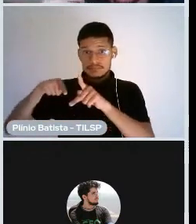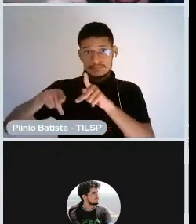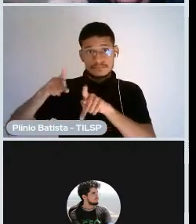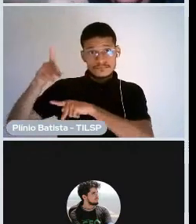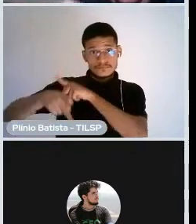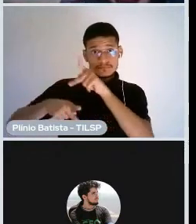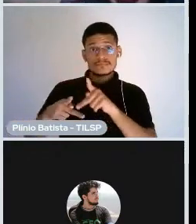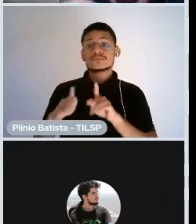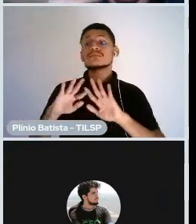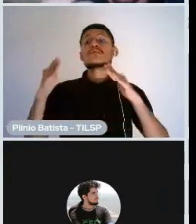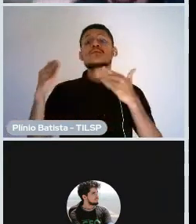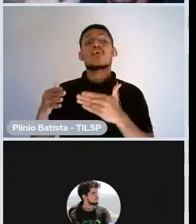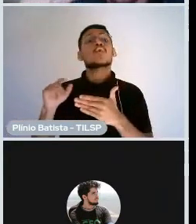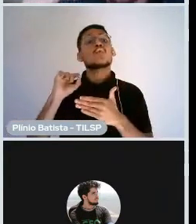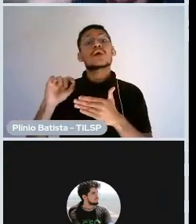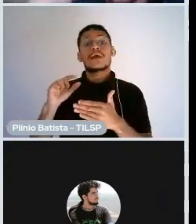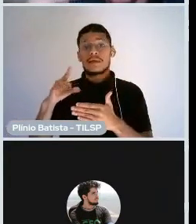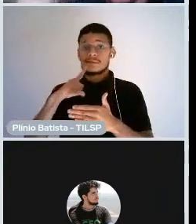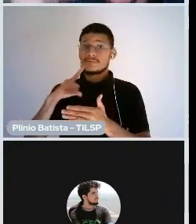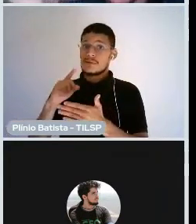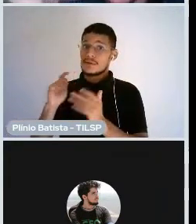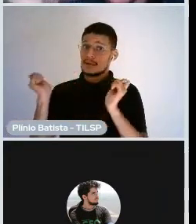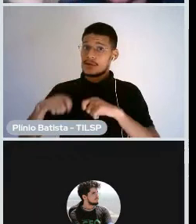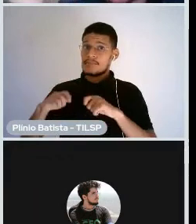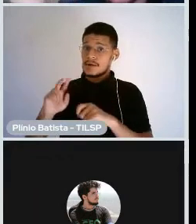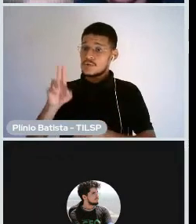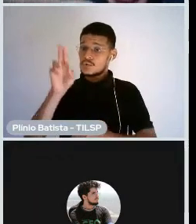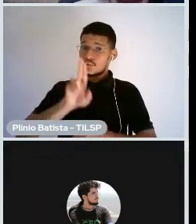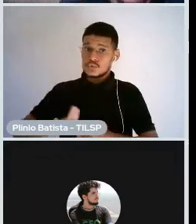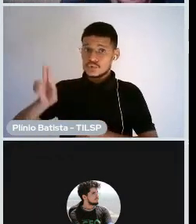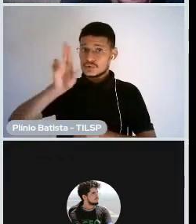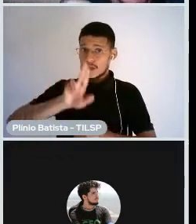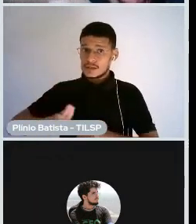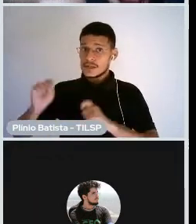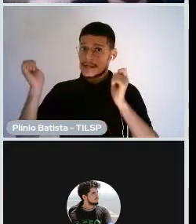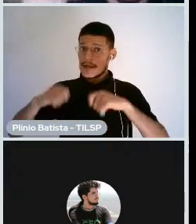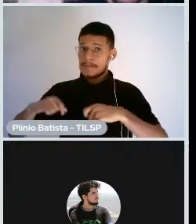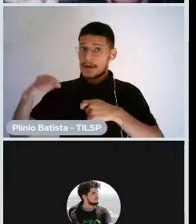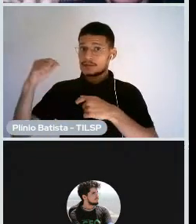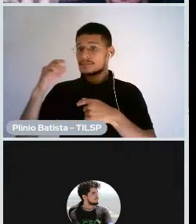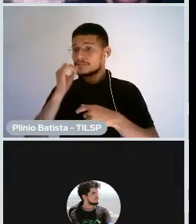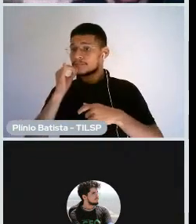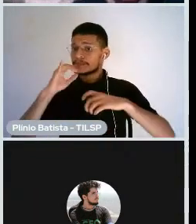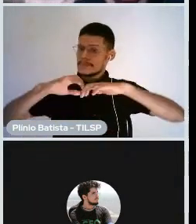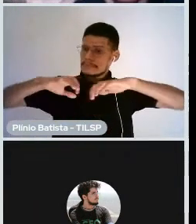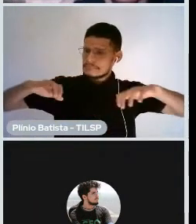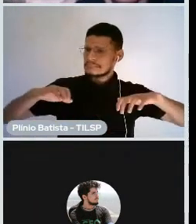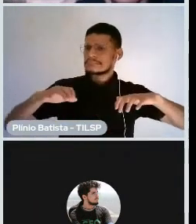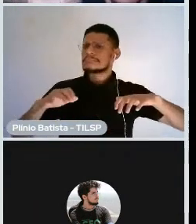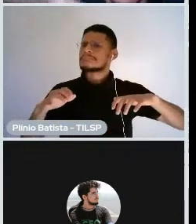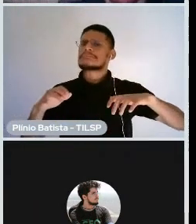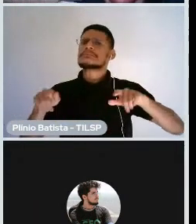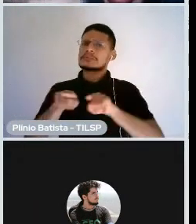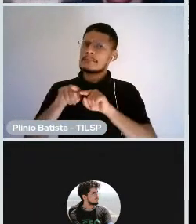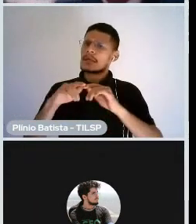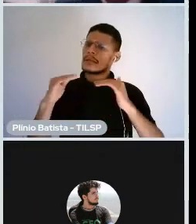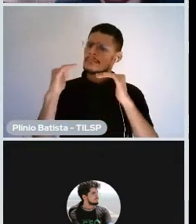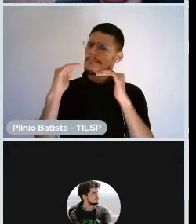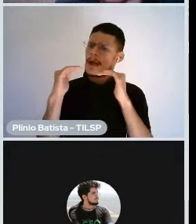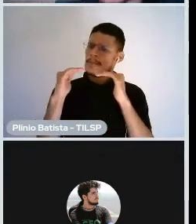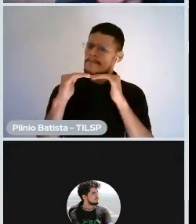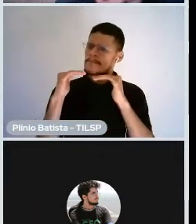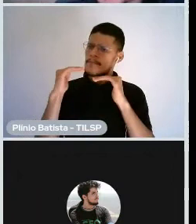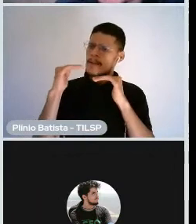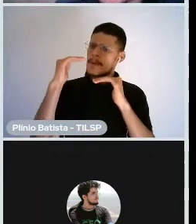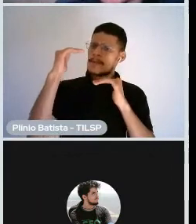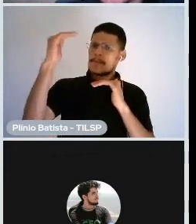humanos, acabou sendo usado de uma forma para classificar e hierarquizar as pessoas, criar uma hierarquia